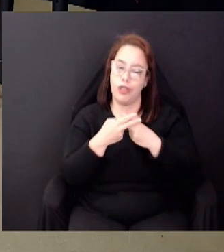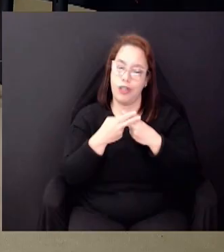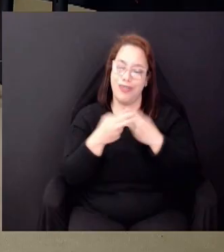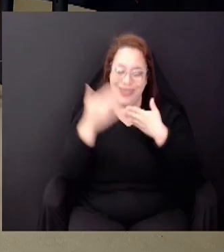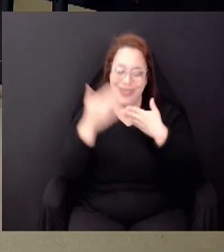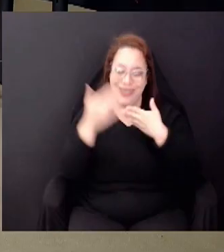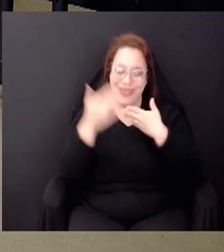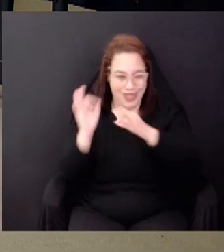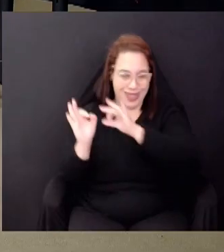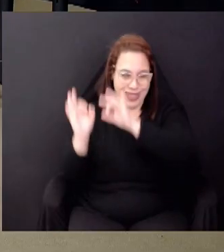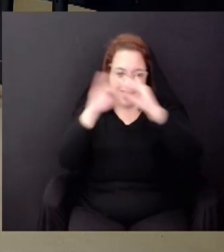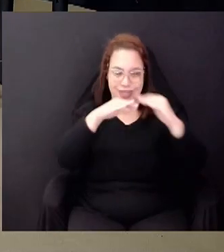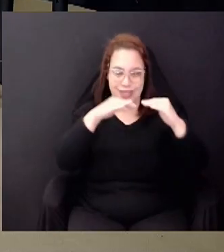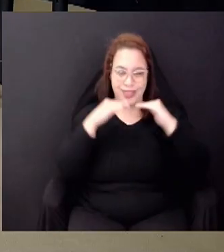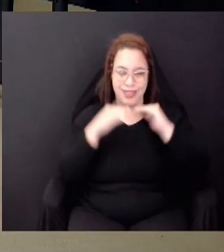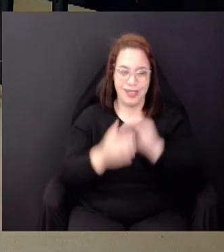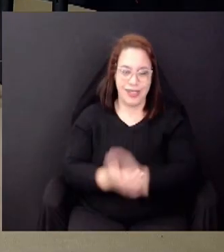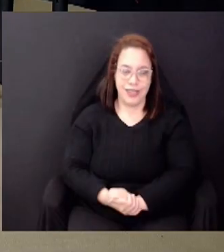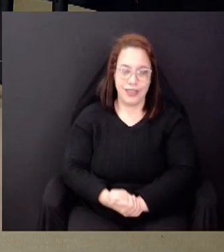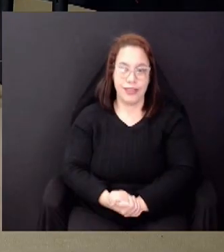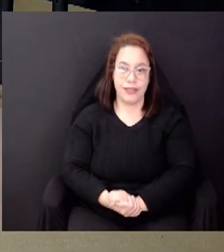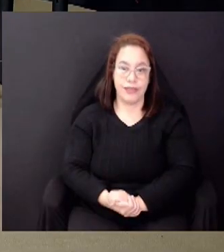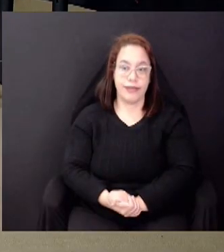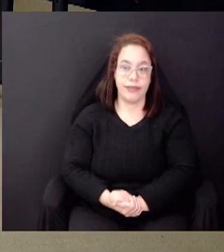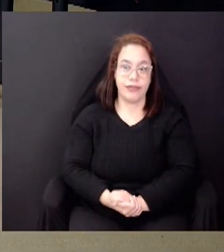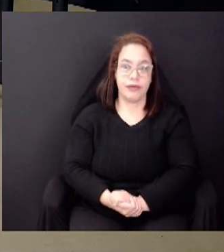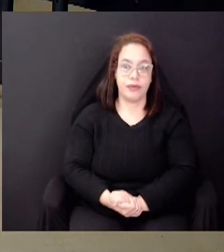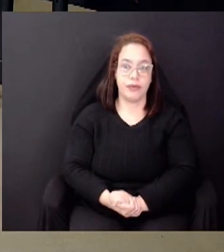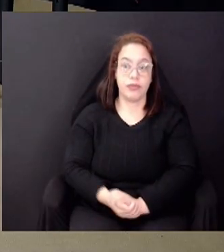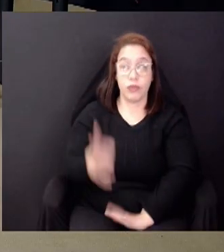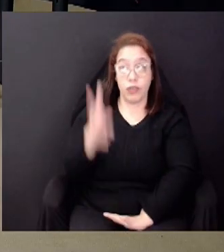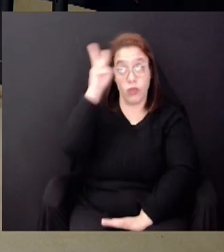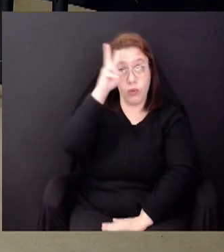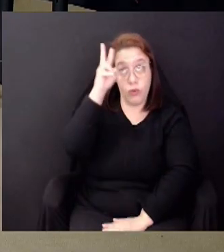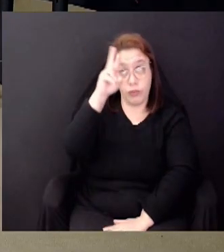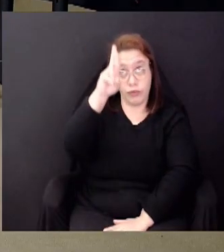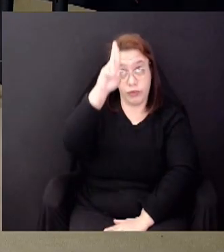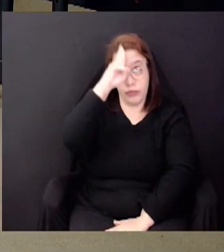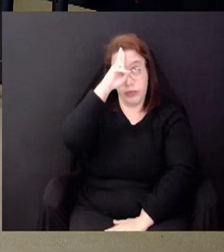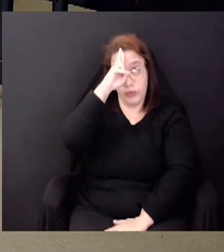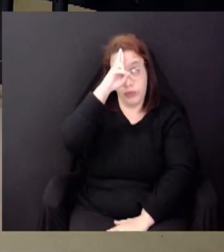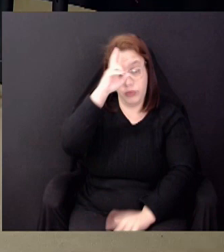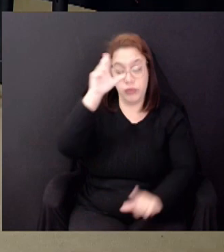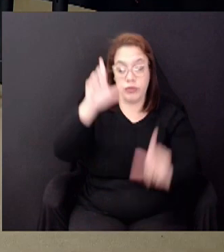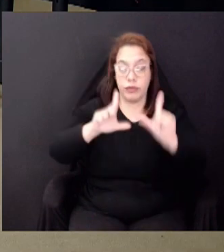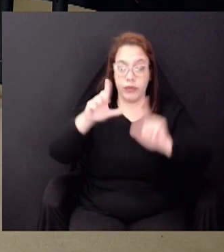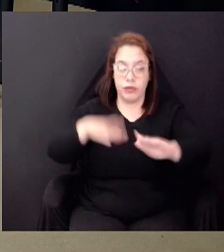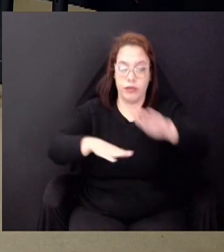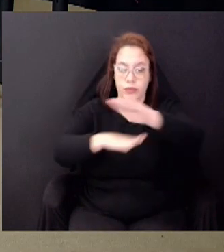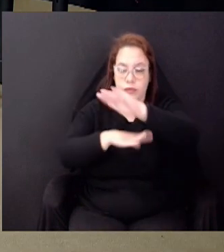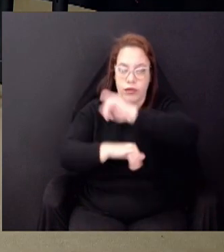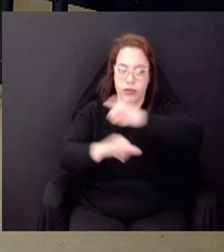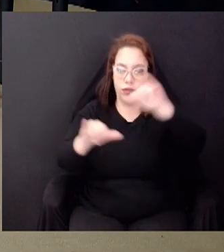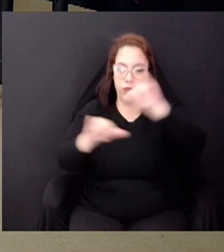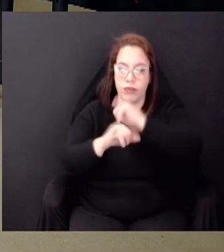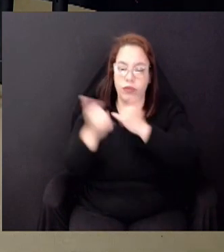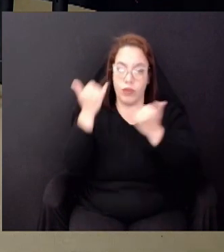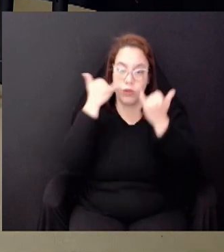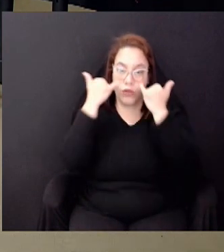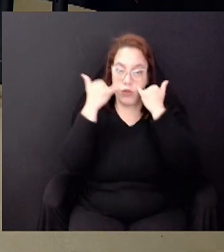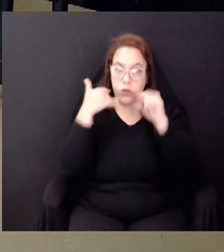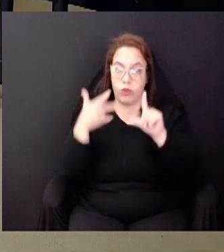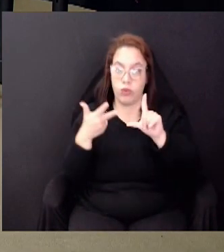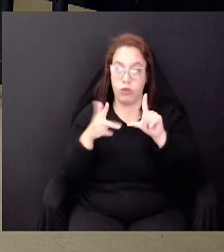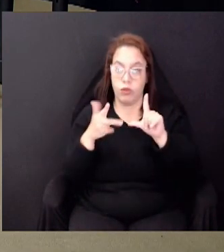pela audiência, pela companhia, lembrando que ao meio-dia nós temos Câmara Notícia com informações do Legislativo e de toda a